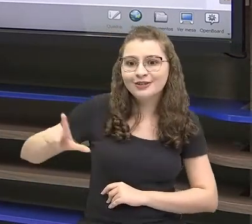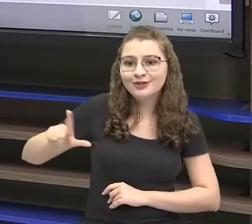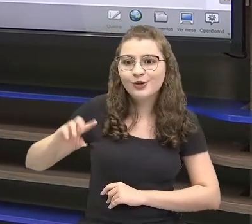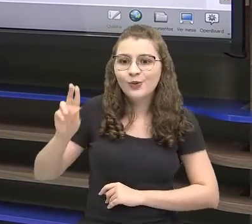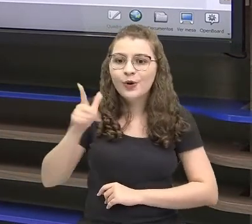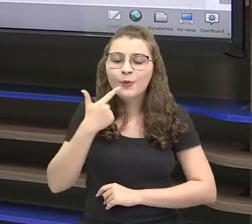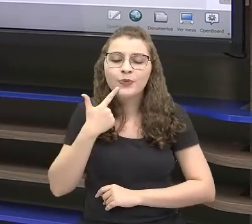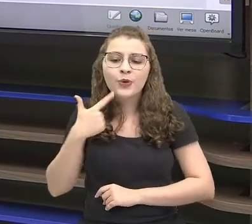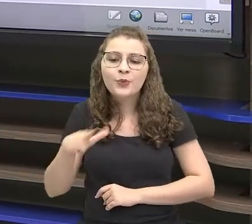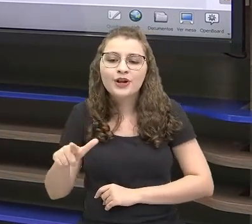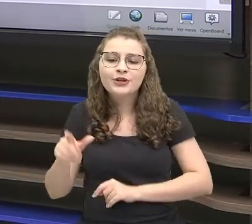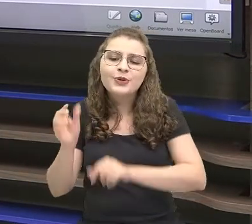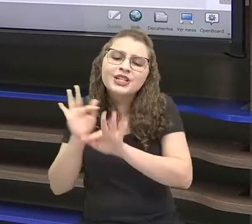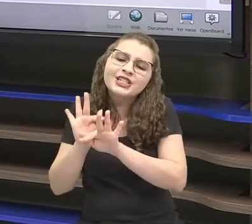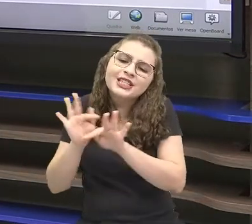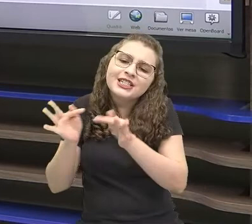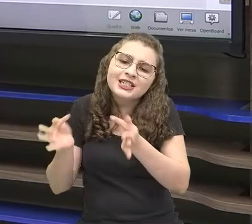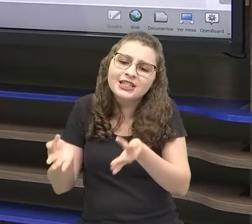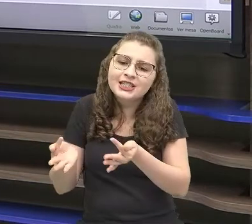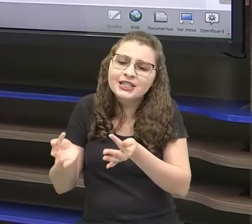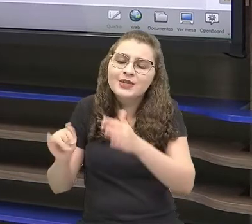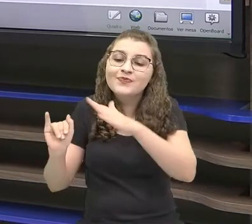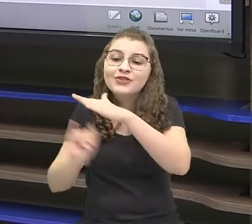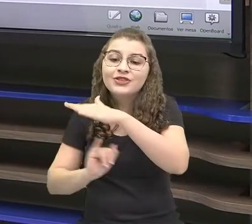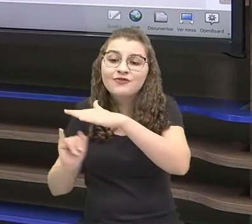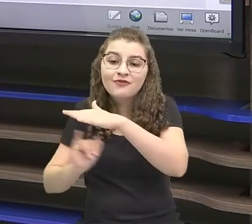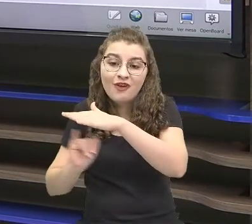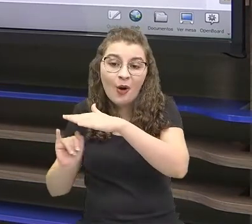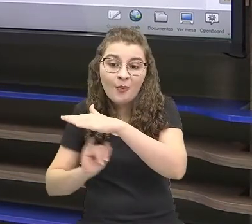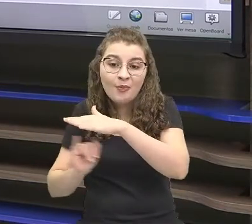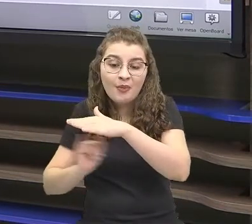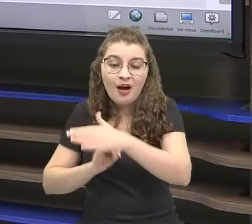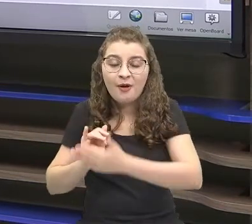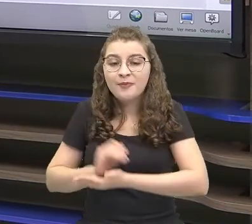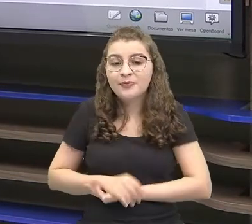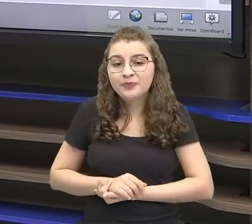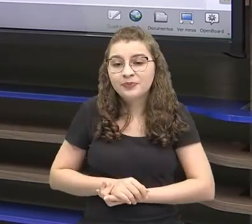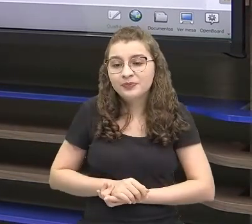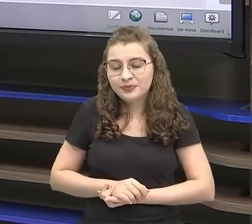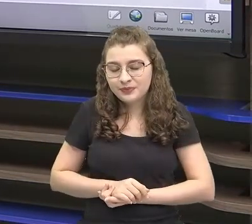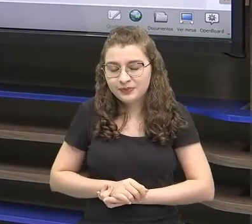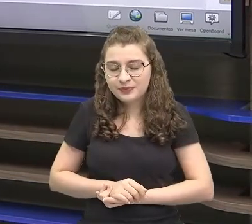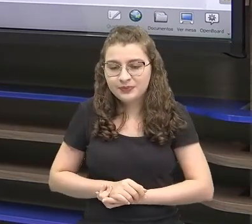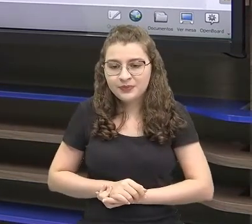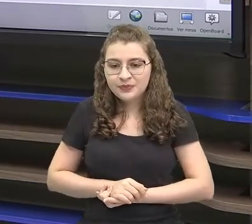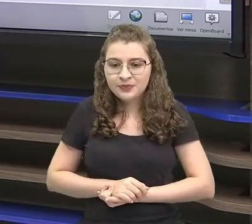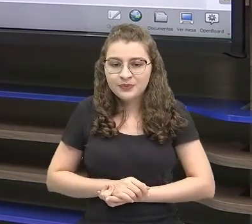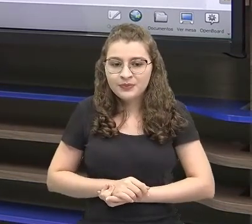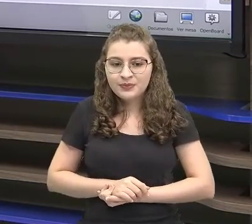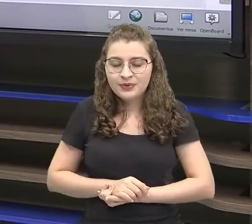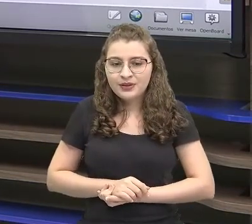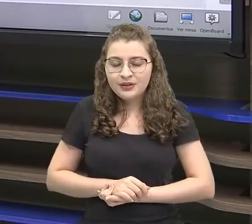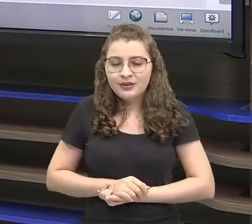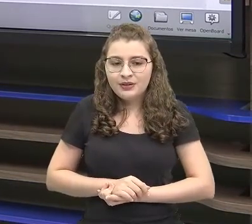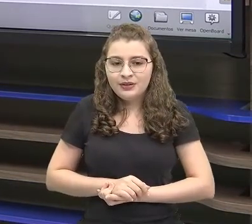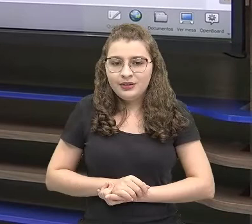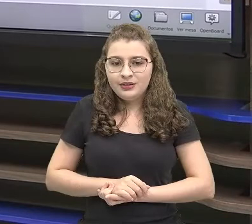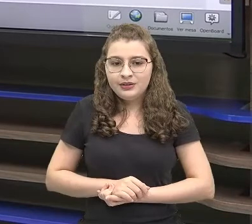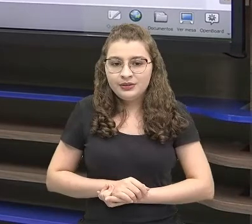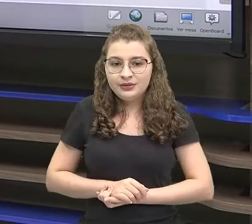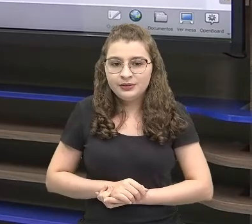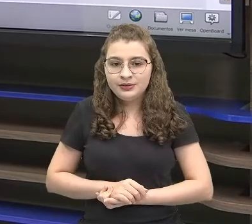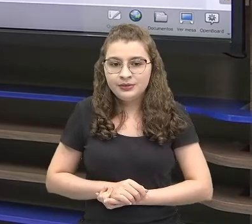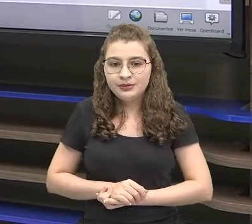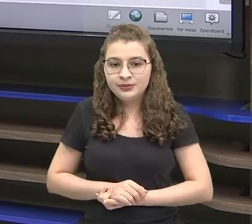uma linguagem coloquial, ou seja, uma linguagem da rua, a linguagem do suburbano, a linguagem das pessoas da